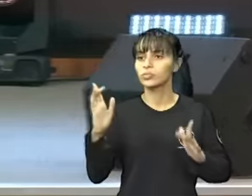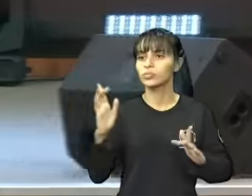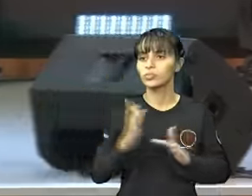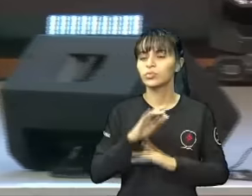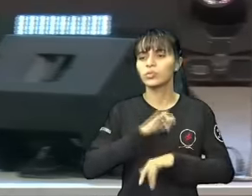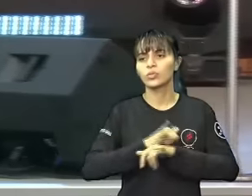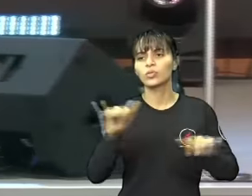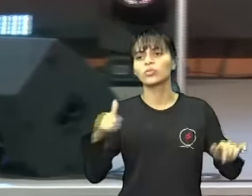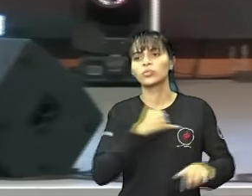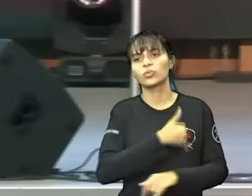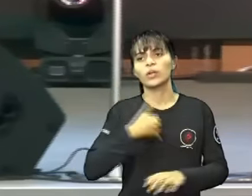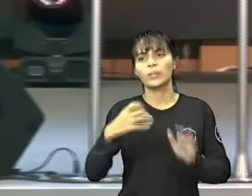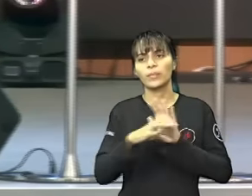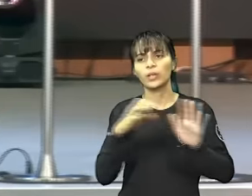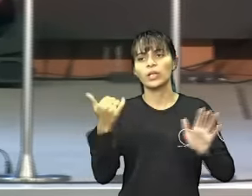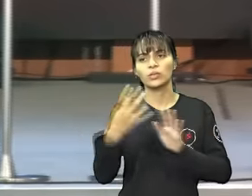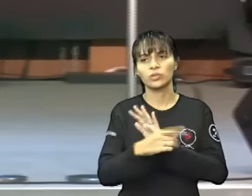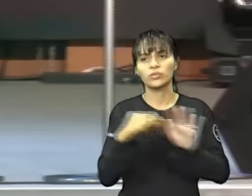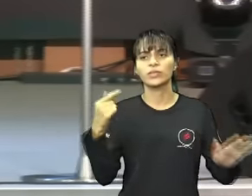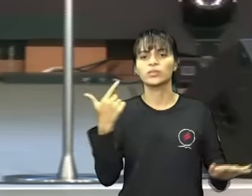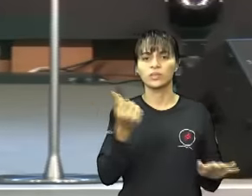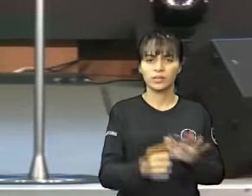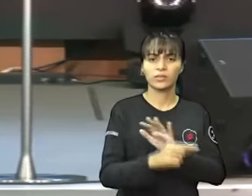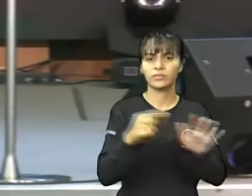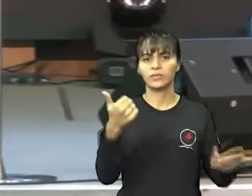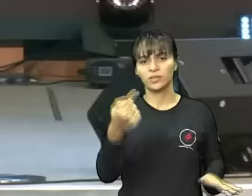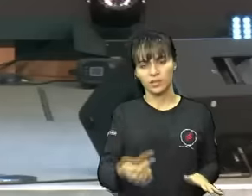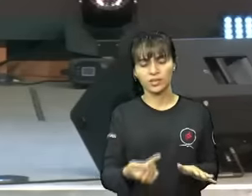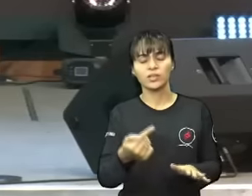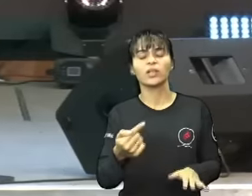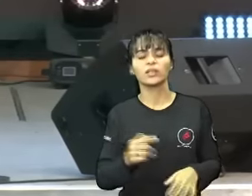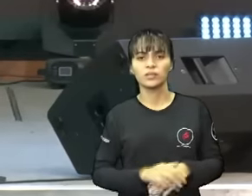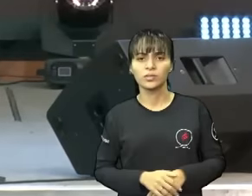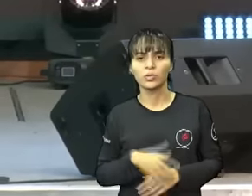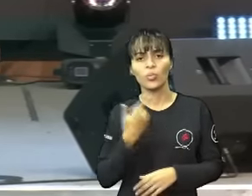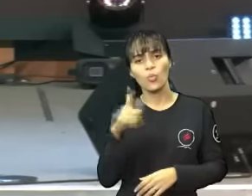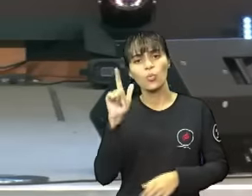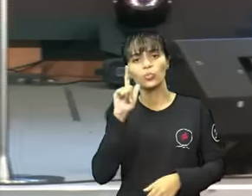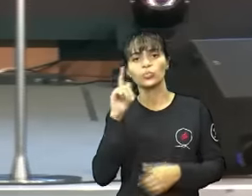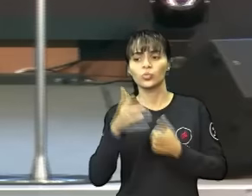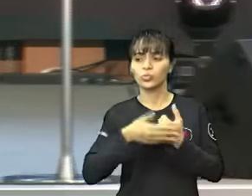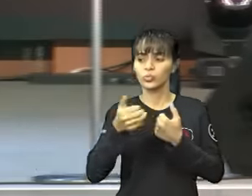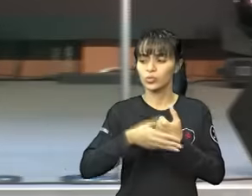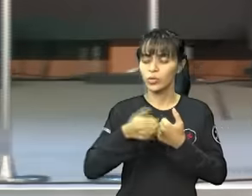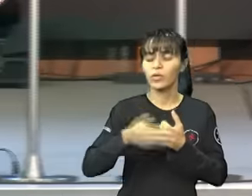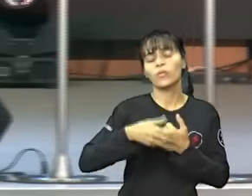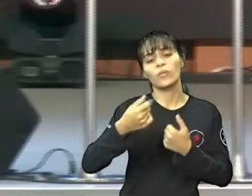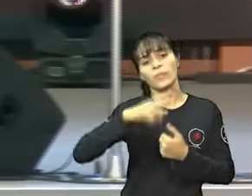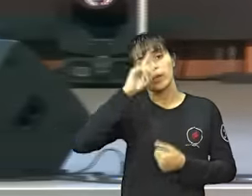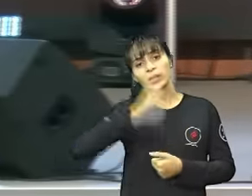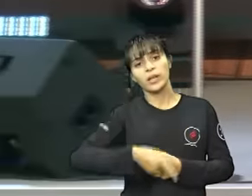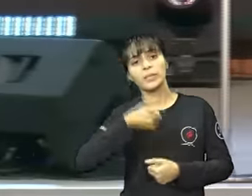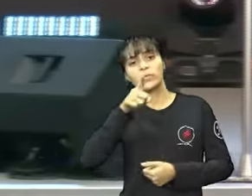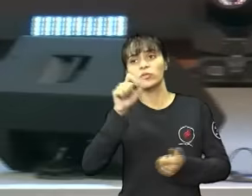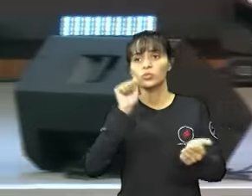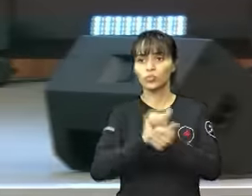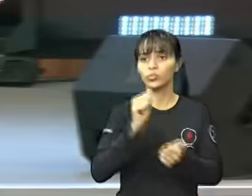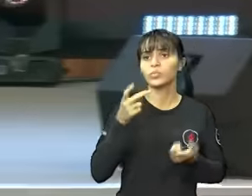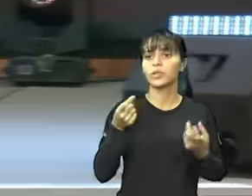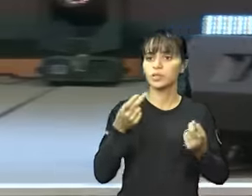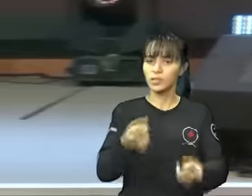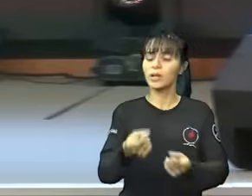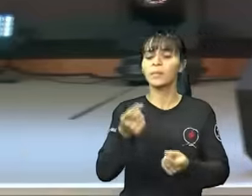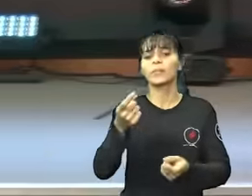João 14 e 16 e 17 eu vou enviar um outro Consolador para que fique convosco para sempre o Espírito